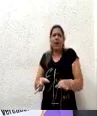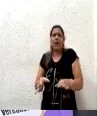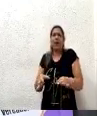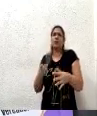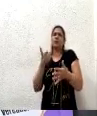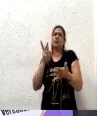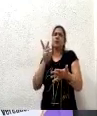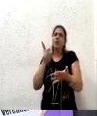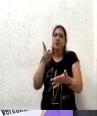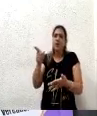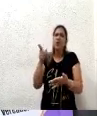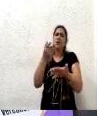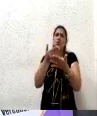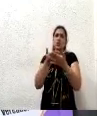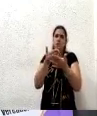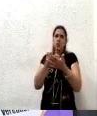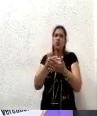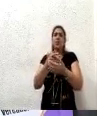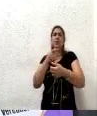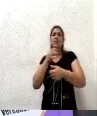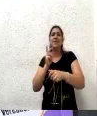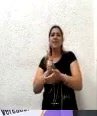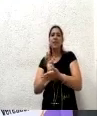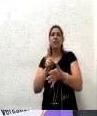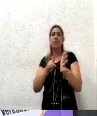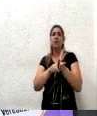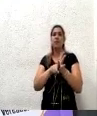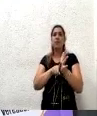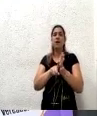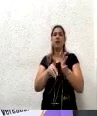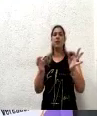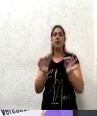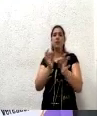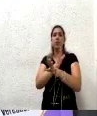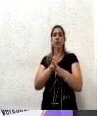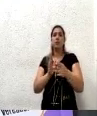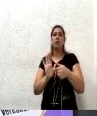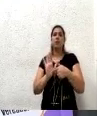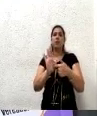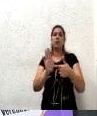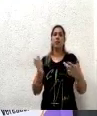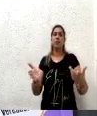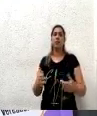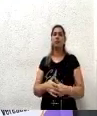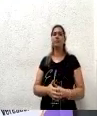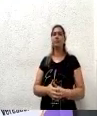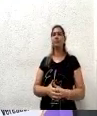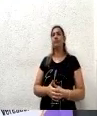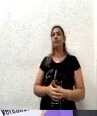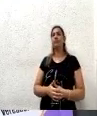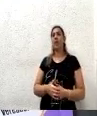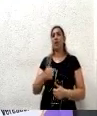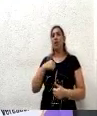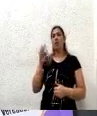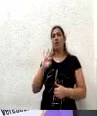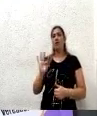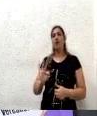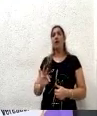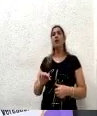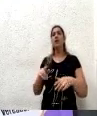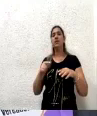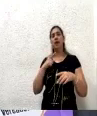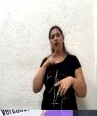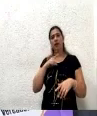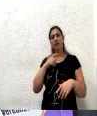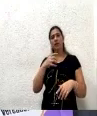ali, vocês estudam, vocês buscam... e vem aqui preparado. Então, Karen, eu fico muito feliz quando a